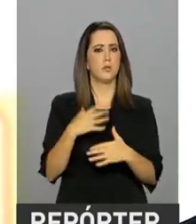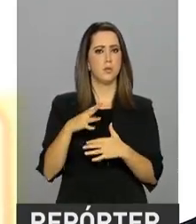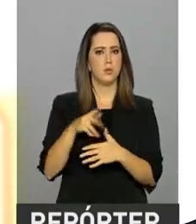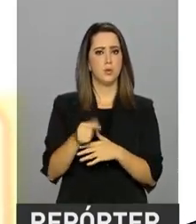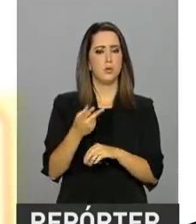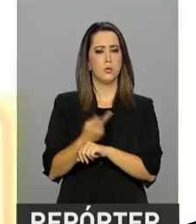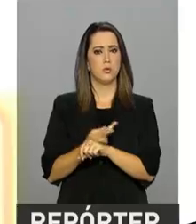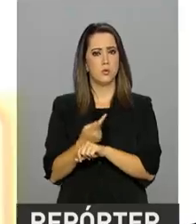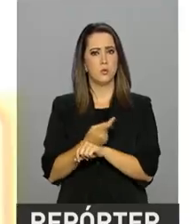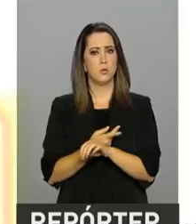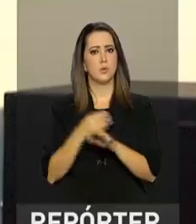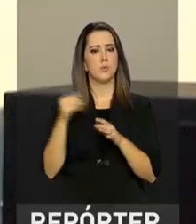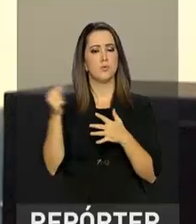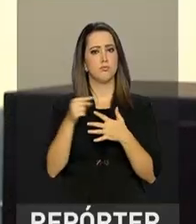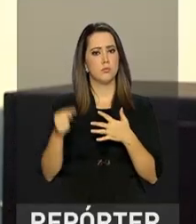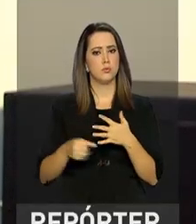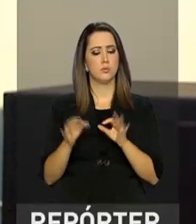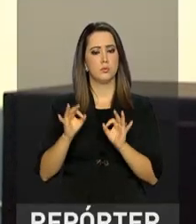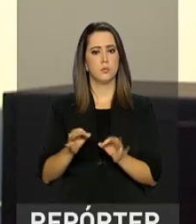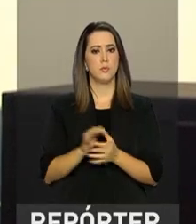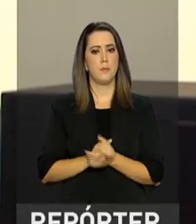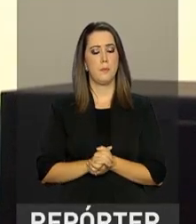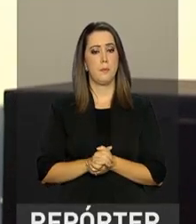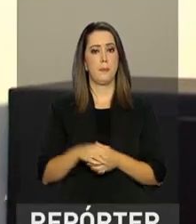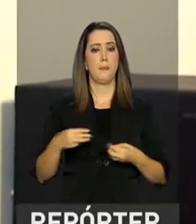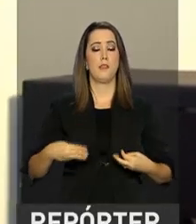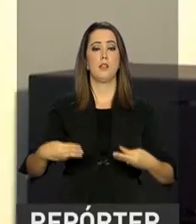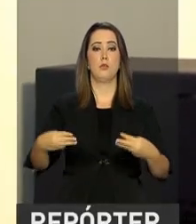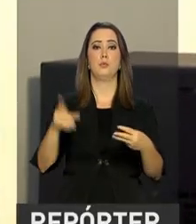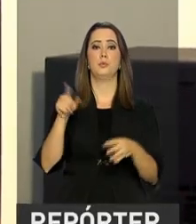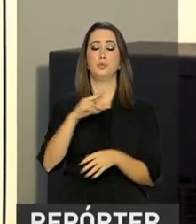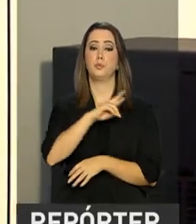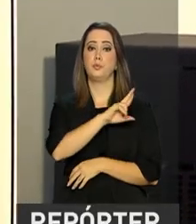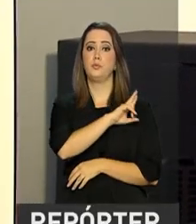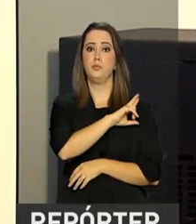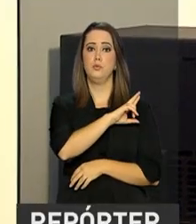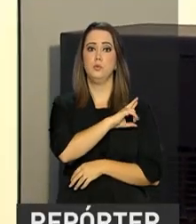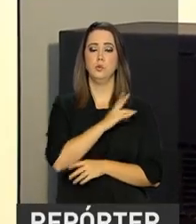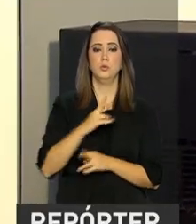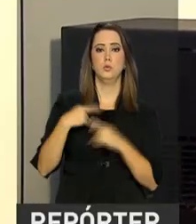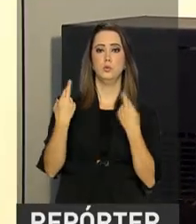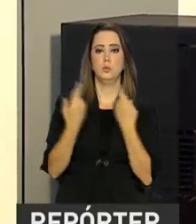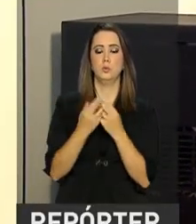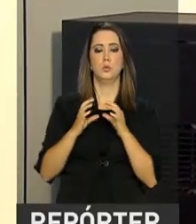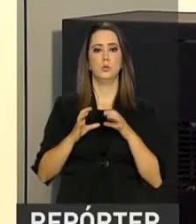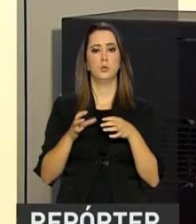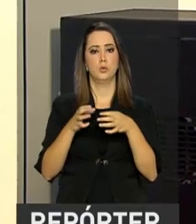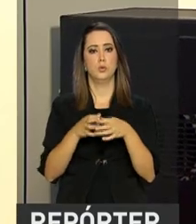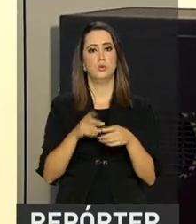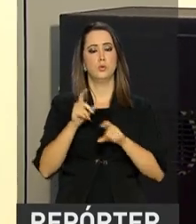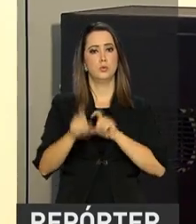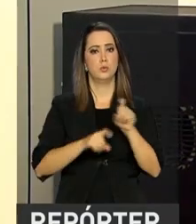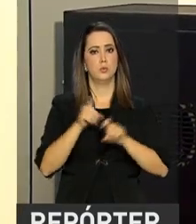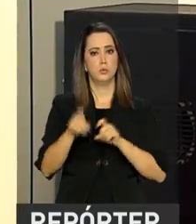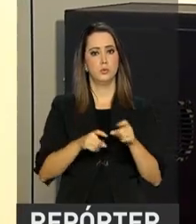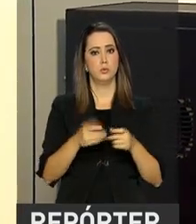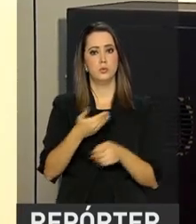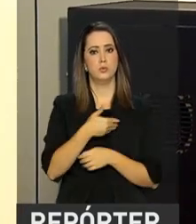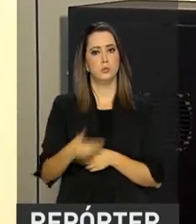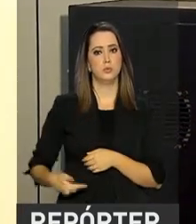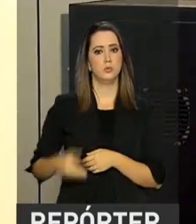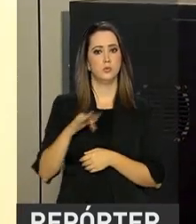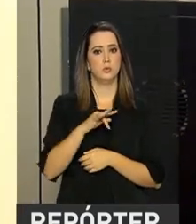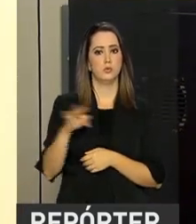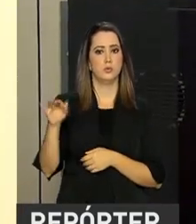rastreado que seja catalogado o ministério é o órgão responsável por reunir os equipamentos eletroeletrônicos do governo